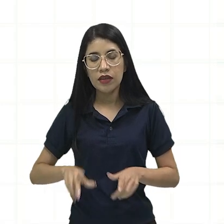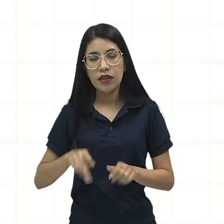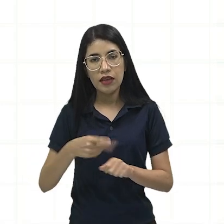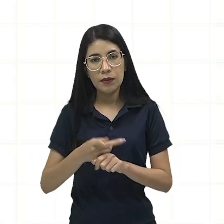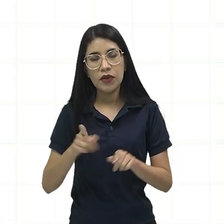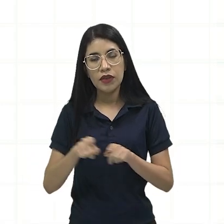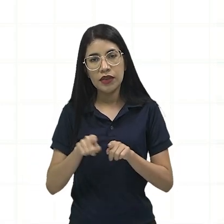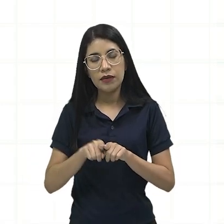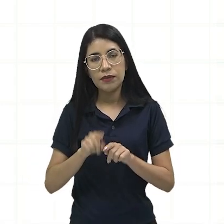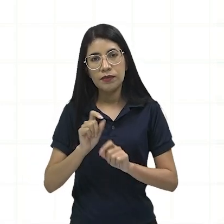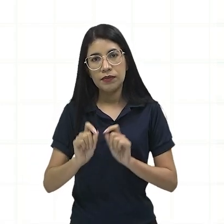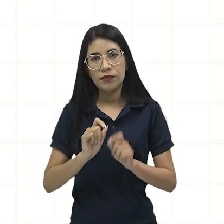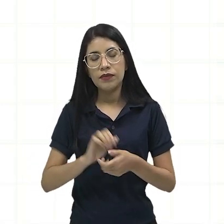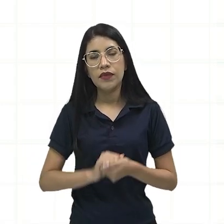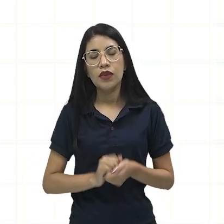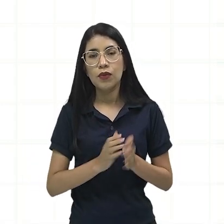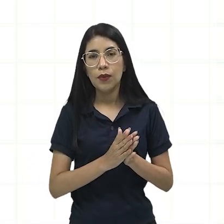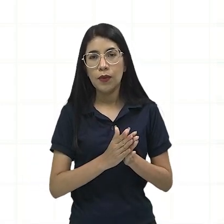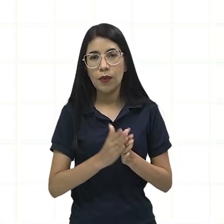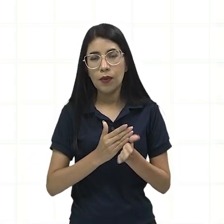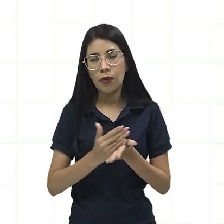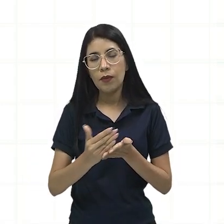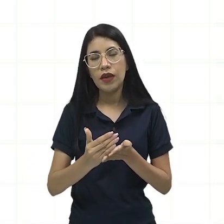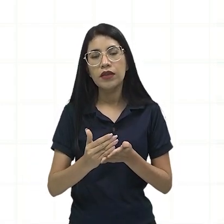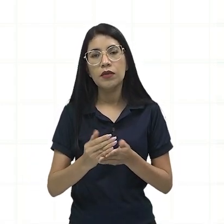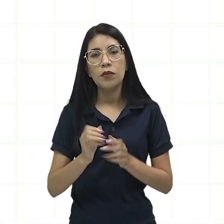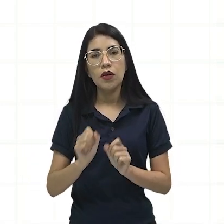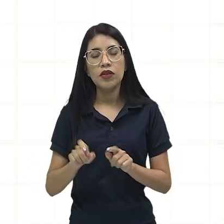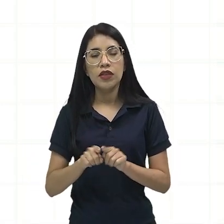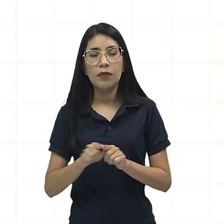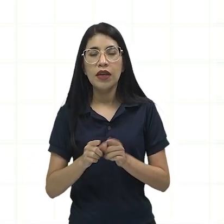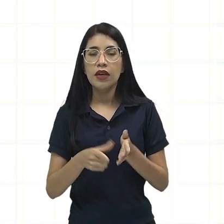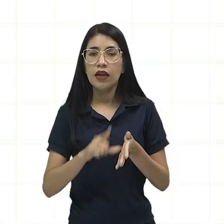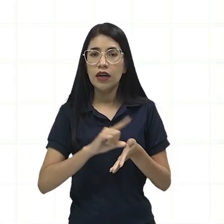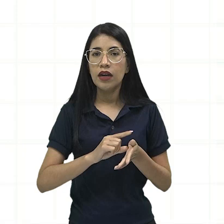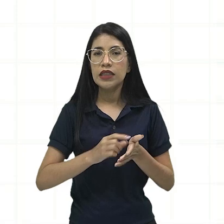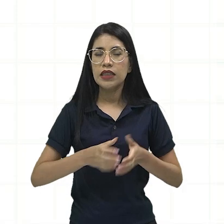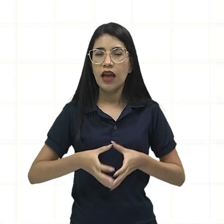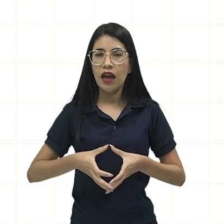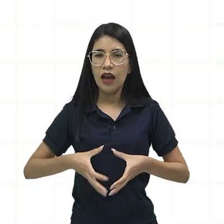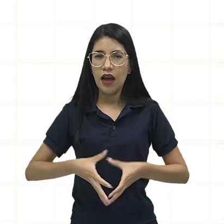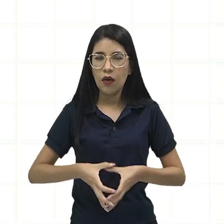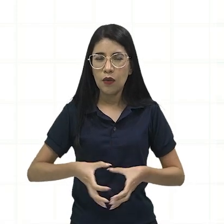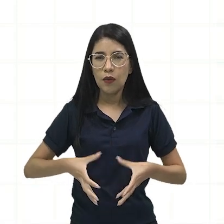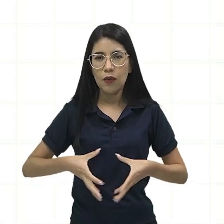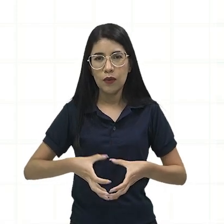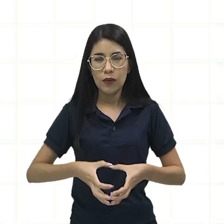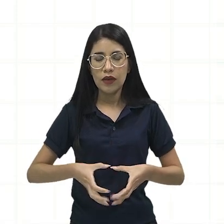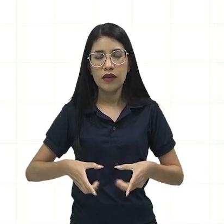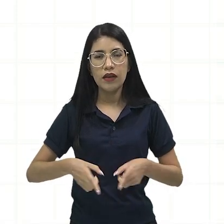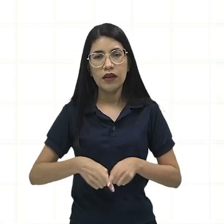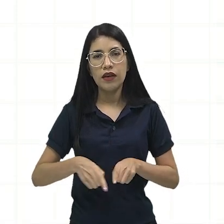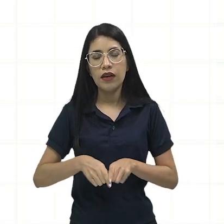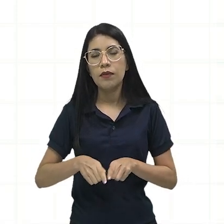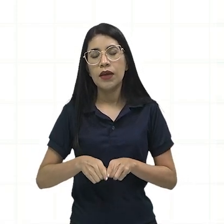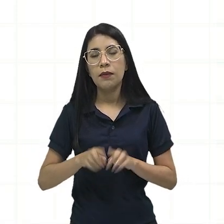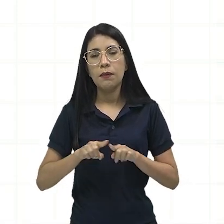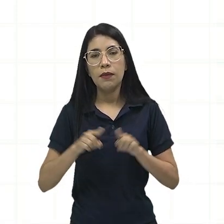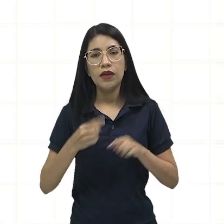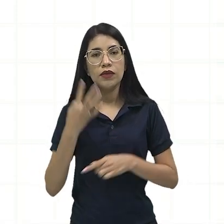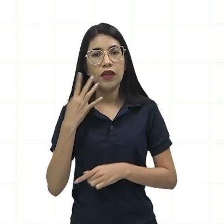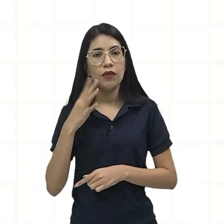posterior a esse início, né? Às vezes começa o período de contração após o rompimento, mas a forma natural